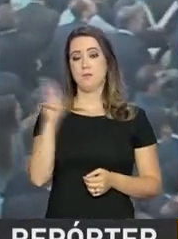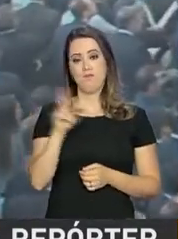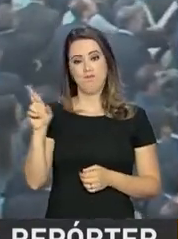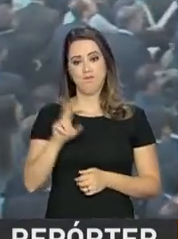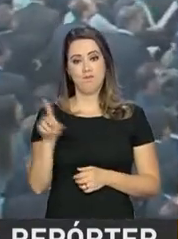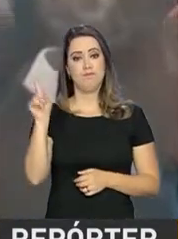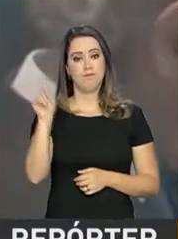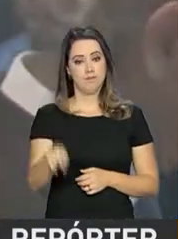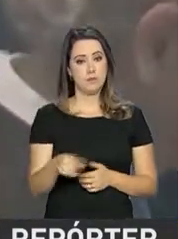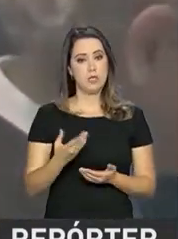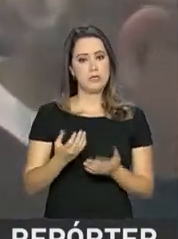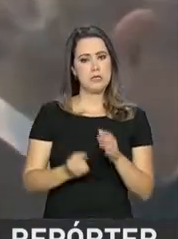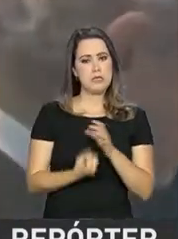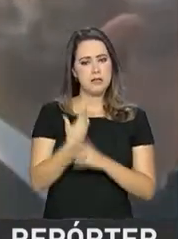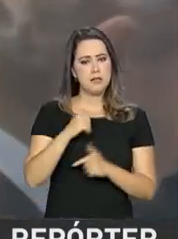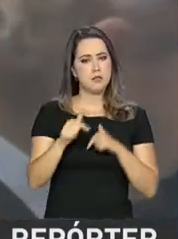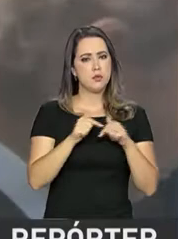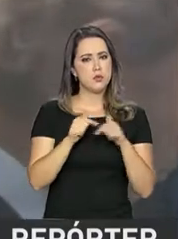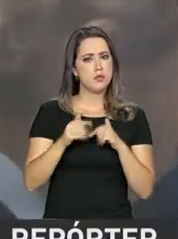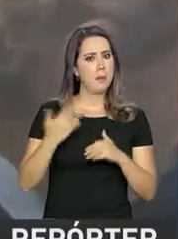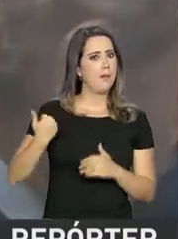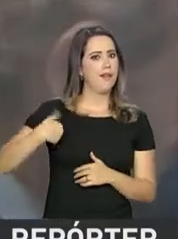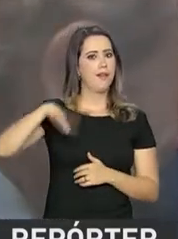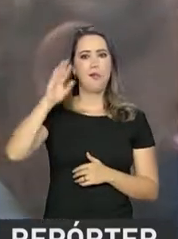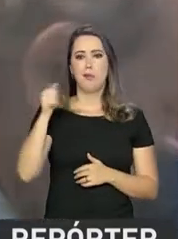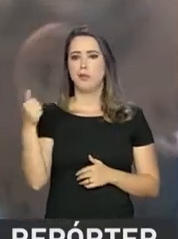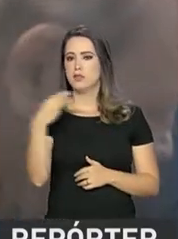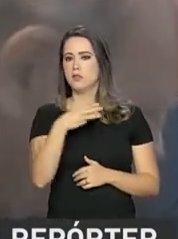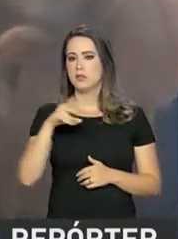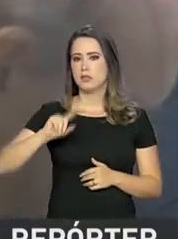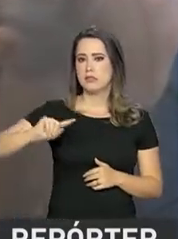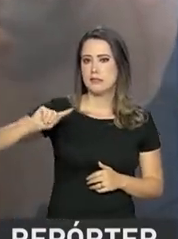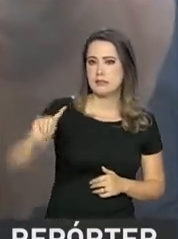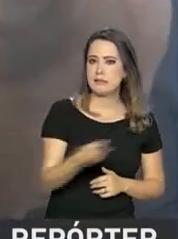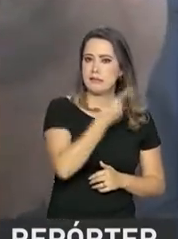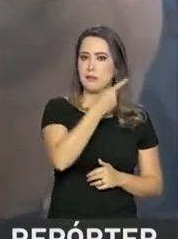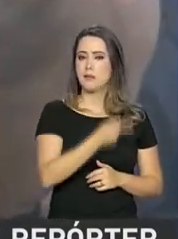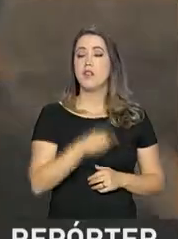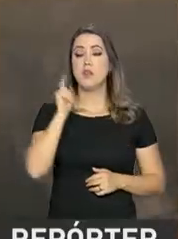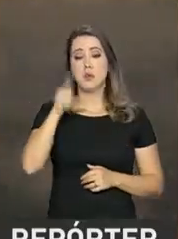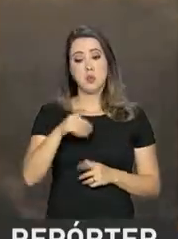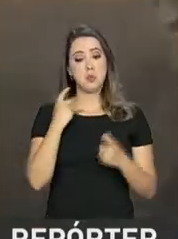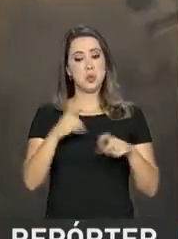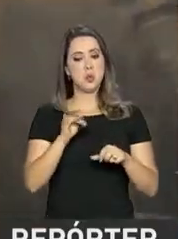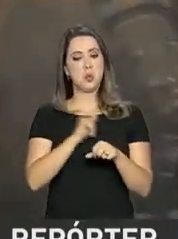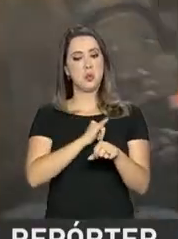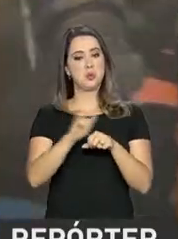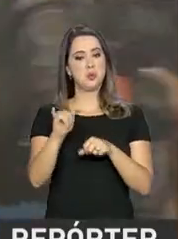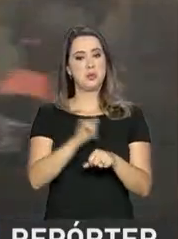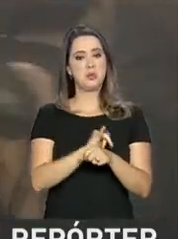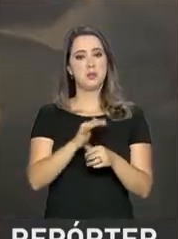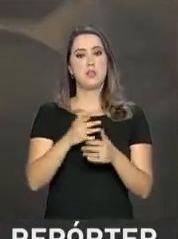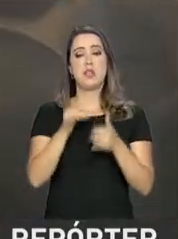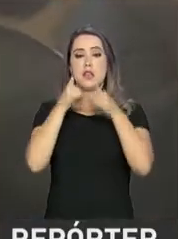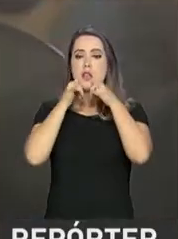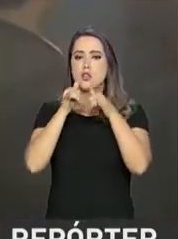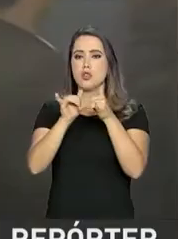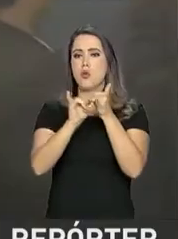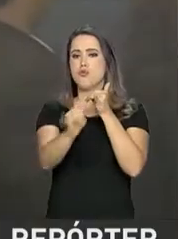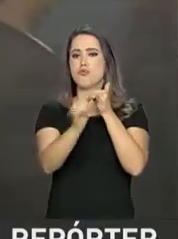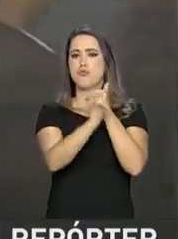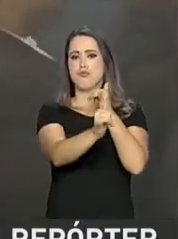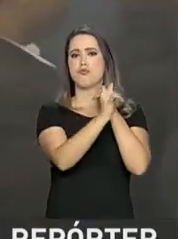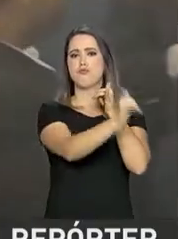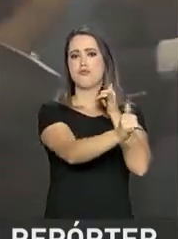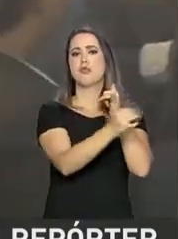e empregos mais de 13 mil numa área estratégica transmissão de energia